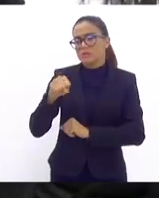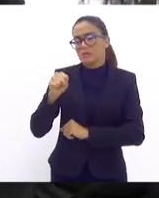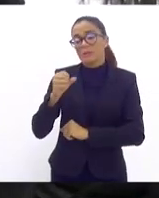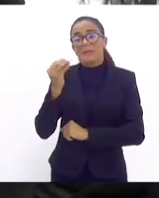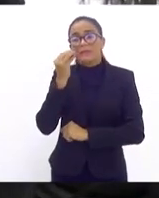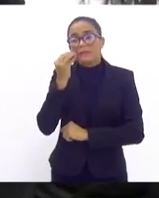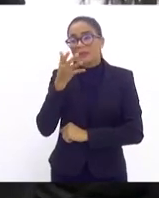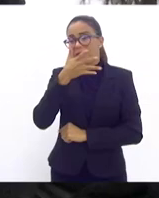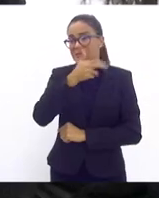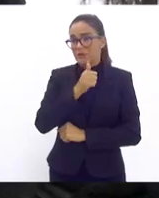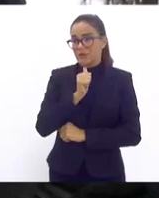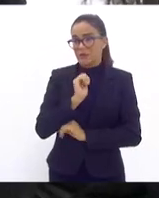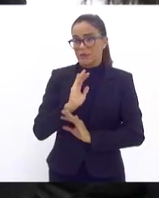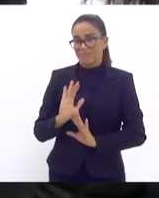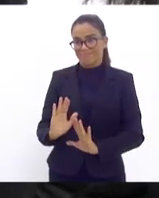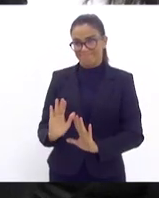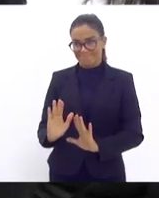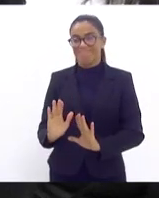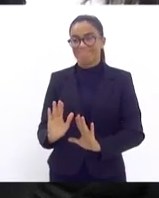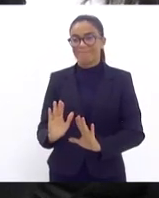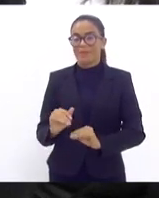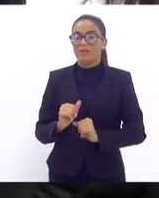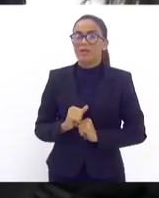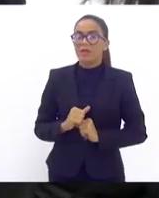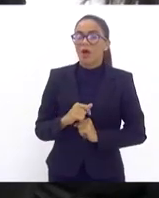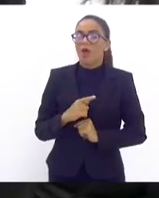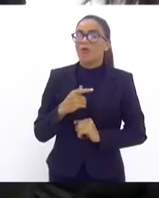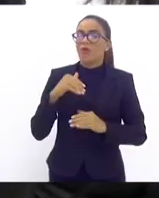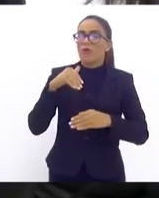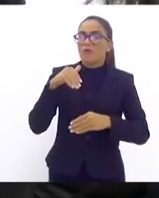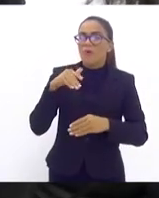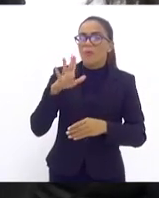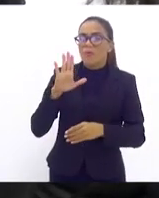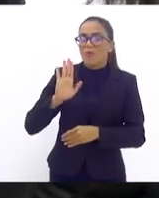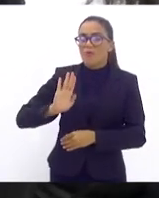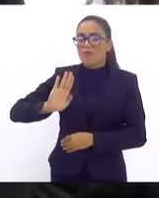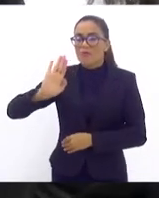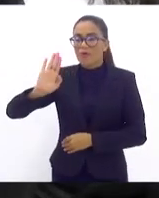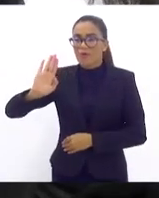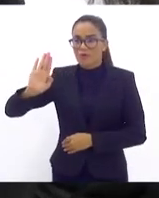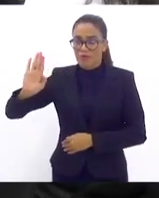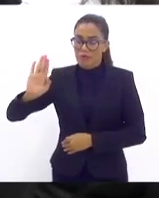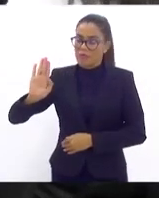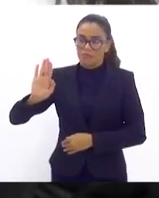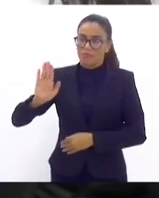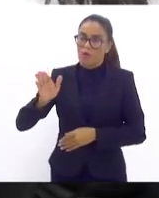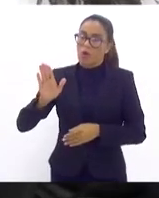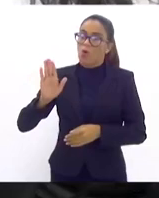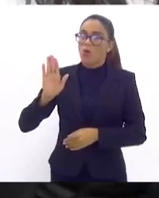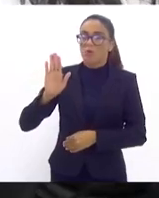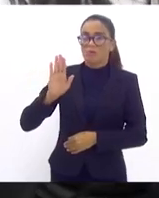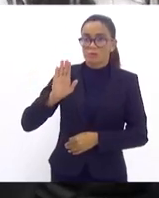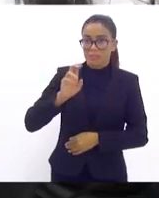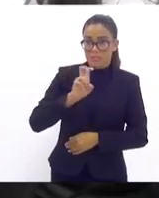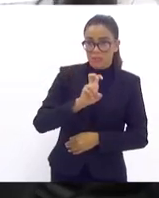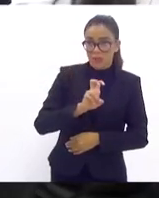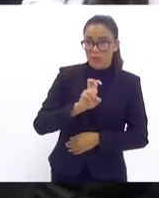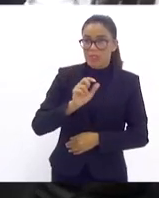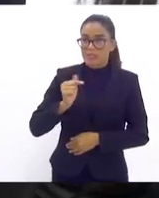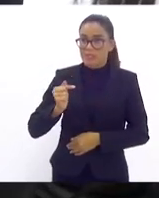salvar. Perfeito. Vamos votar em bloco o 56. Com exceção do 58. Então, o 57 e